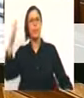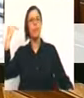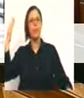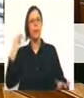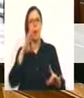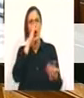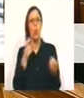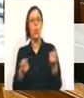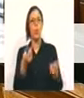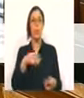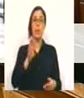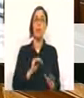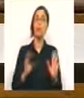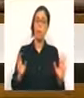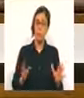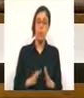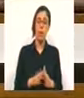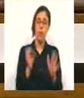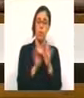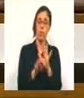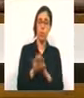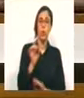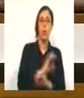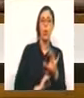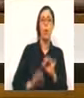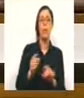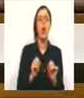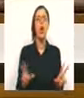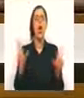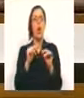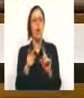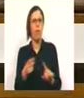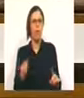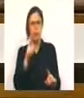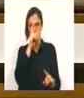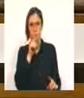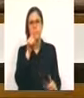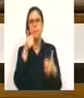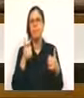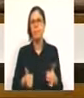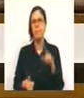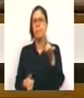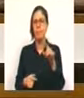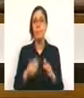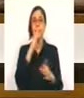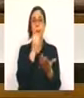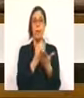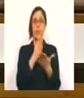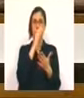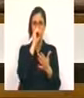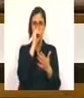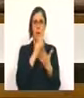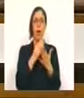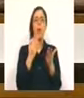a governação do Partido Socialista nos fundos comunitários não é novo. Lembram-se muito bem da Parque Escolar e do